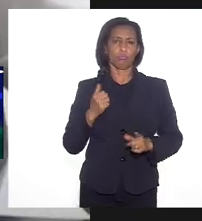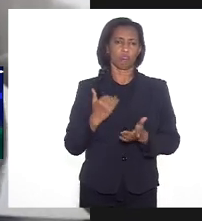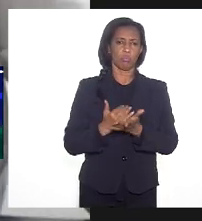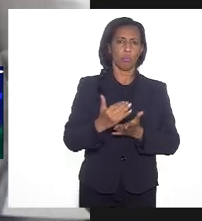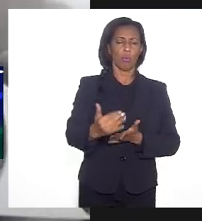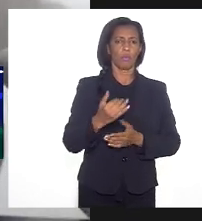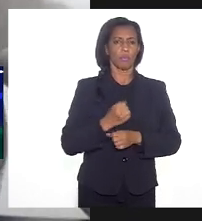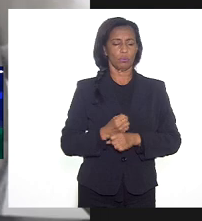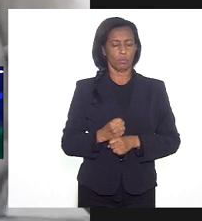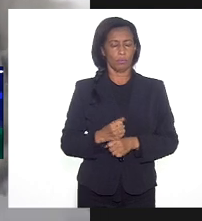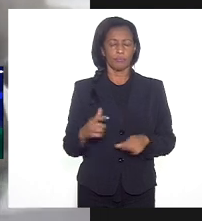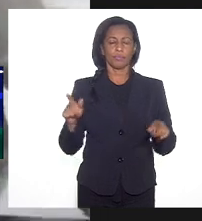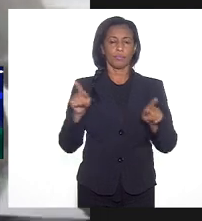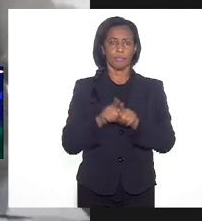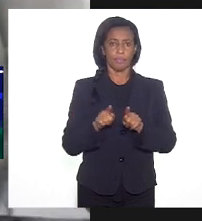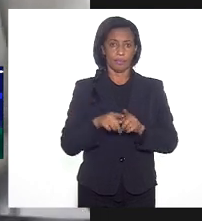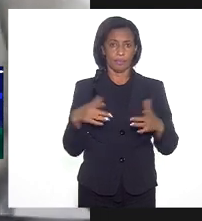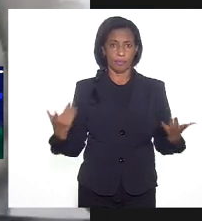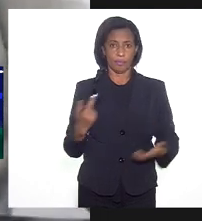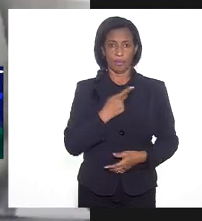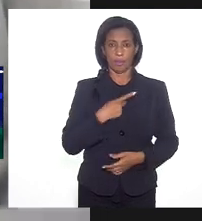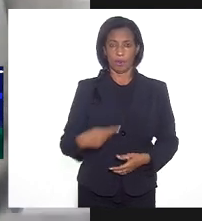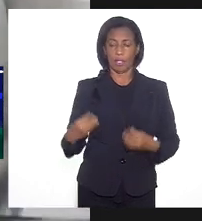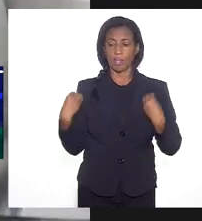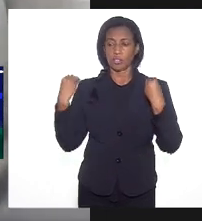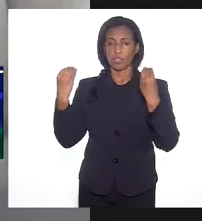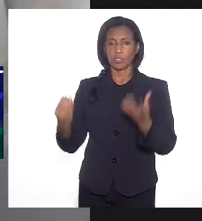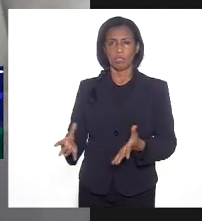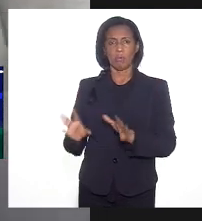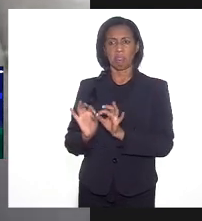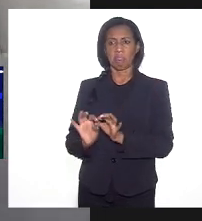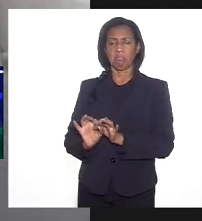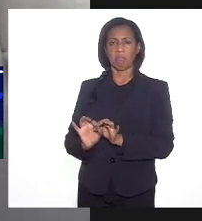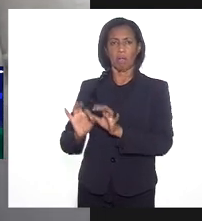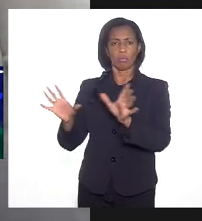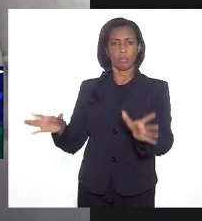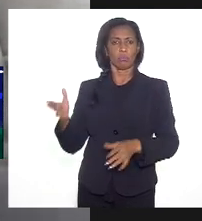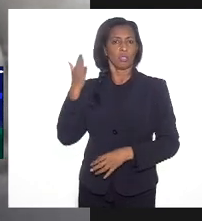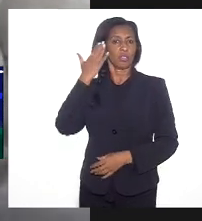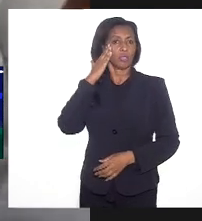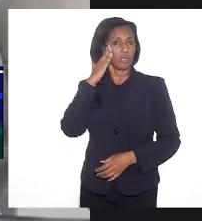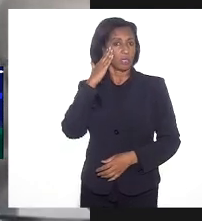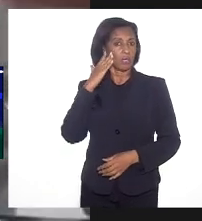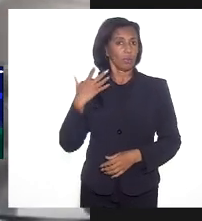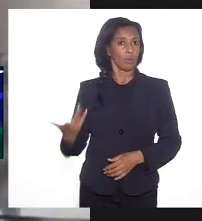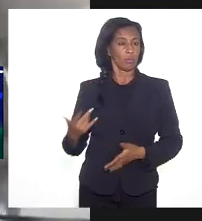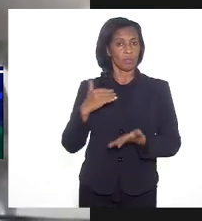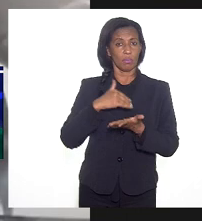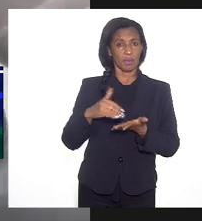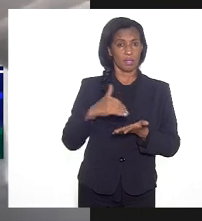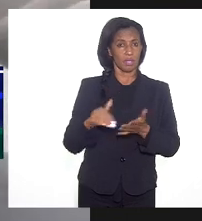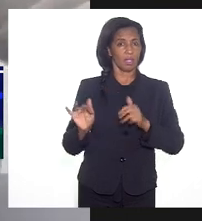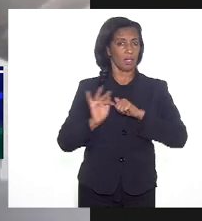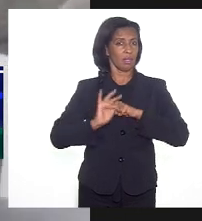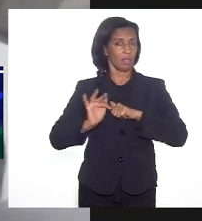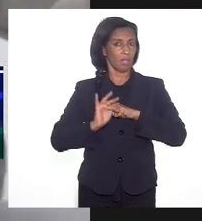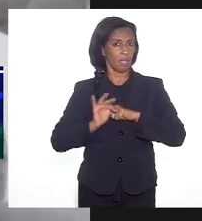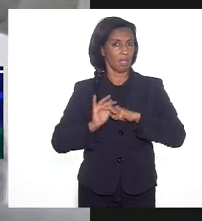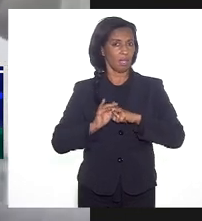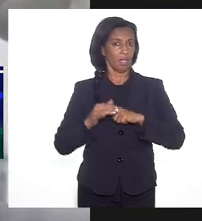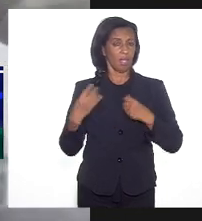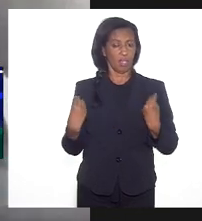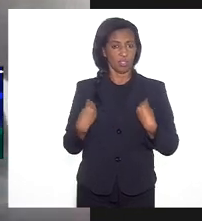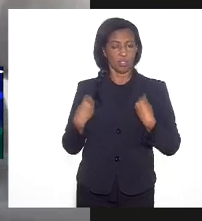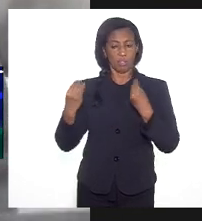ano também senhor presidente a gente deu autonomia a gente entendeu que por ser uma secretaria técnica a gente tinha que dar